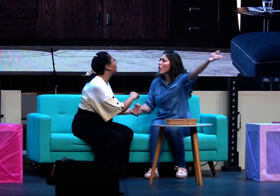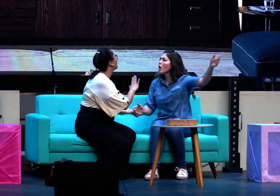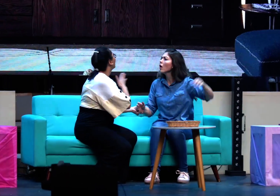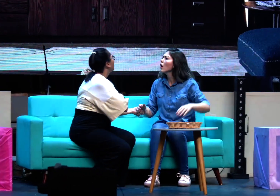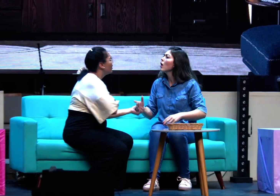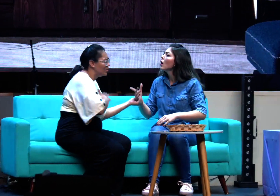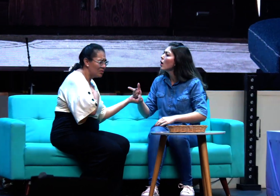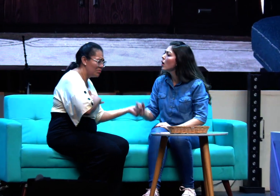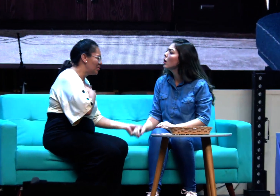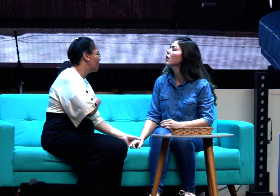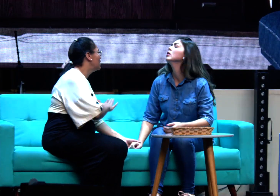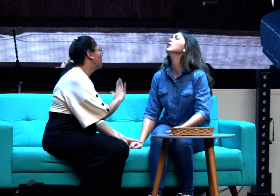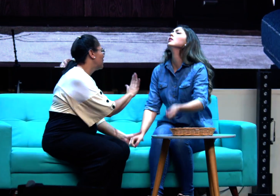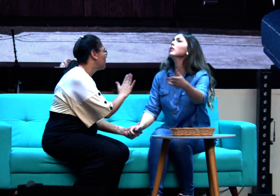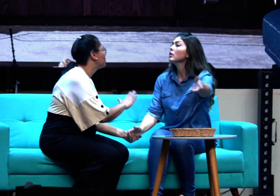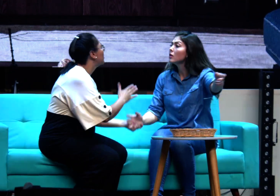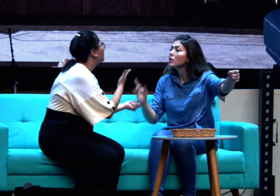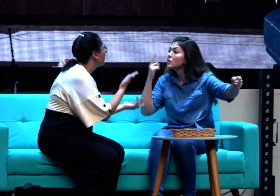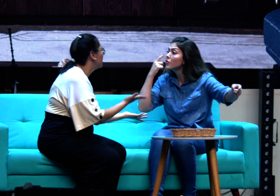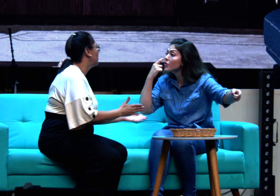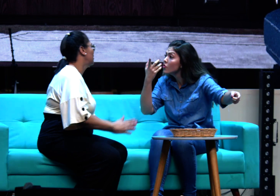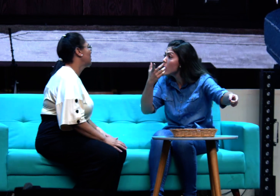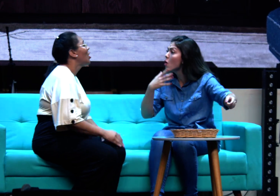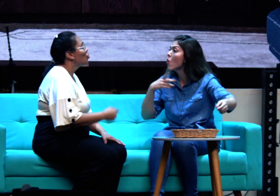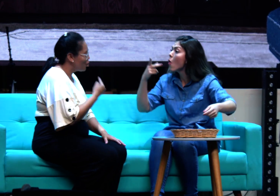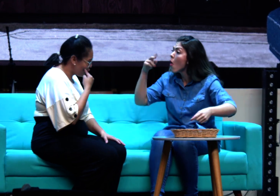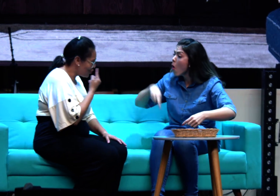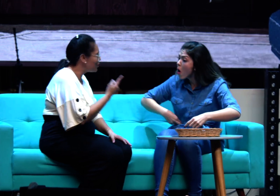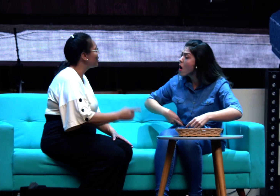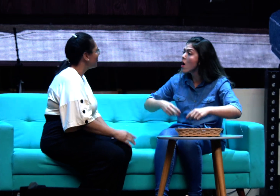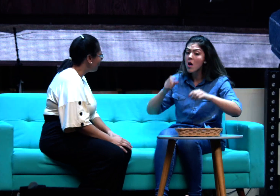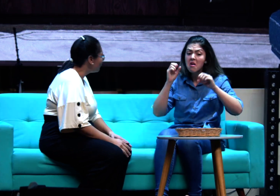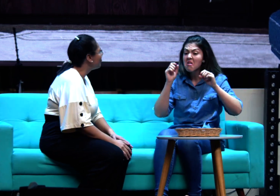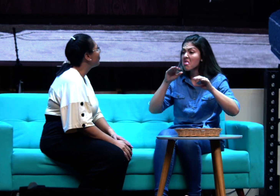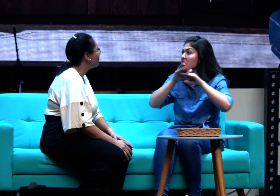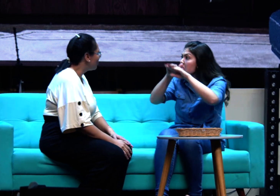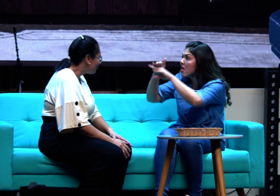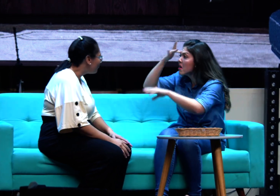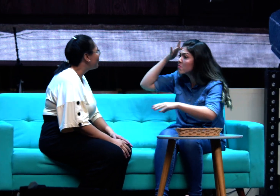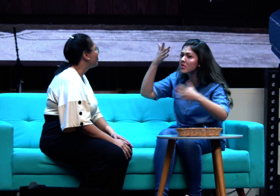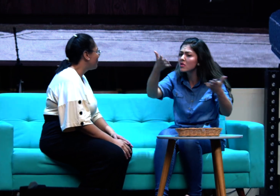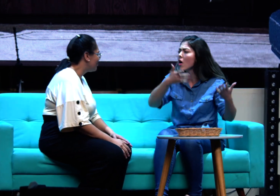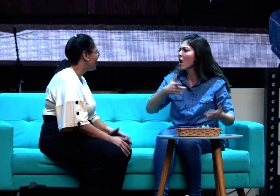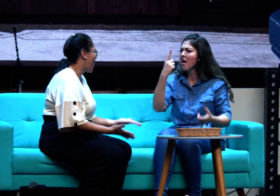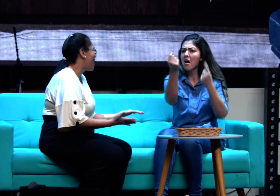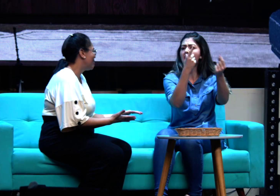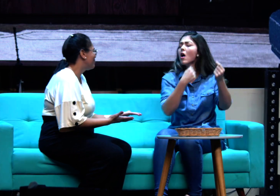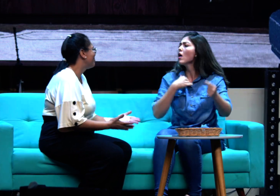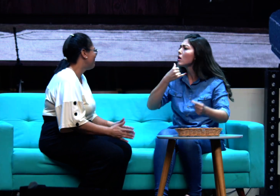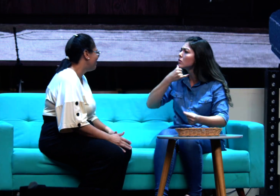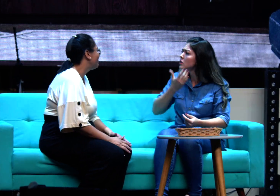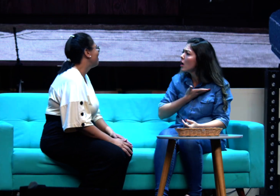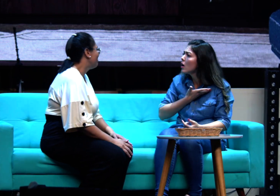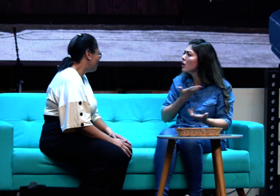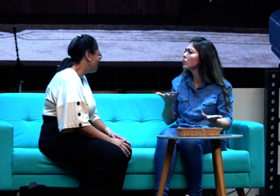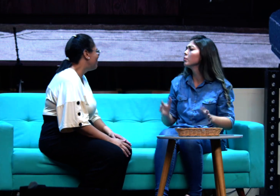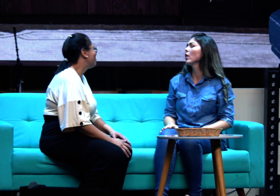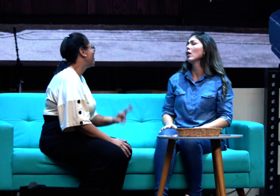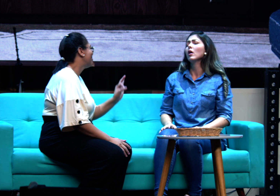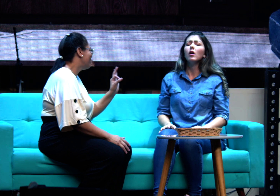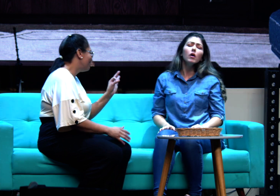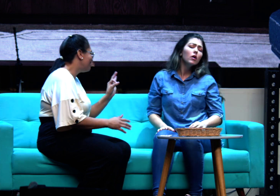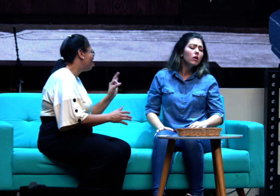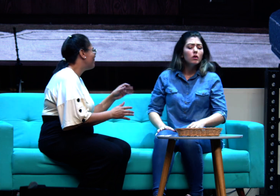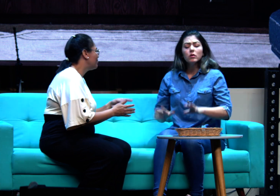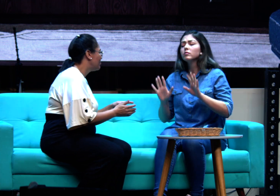Ô, mãe. Mãe. Você viu só como eu ele fez? Ele foi muito grosseiro com os meus amigos, mãe.